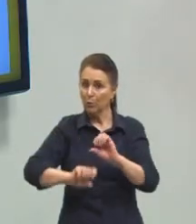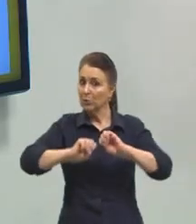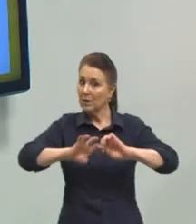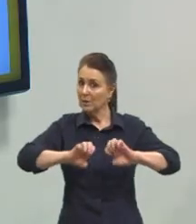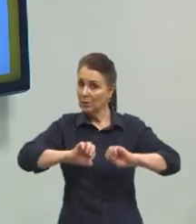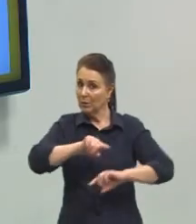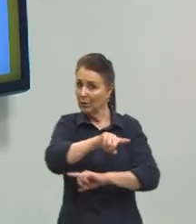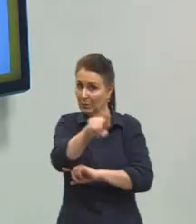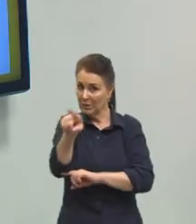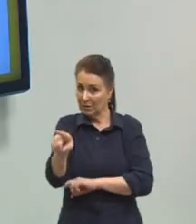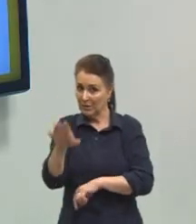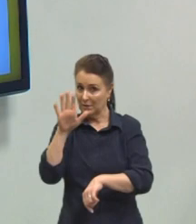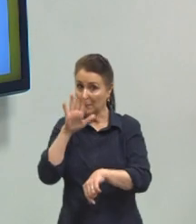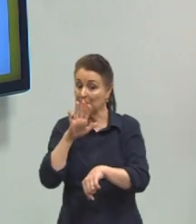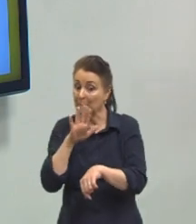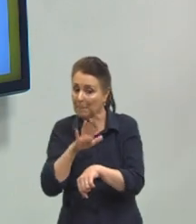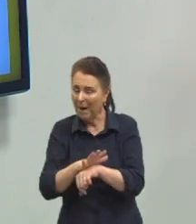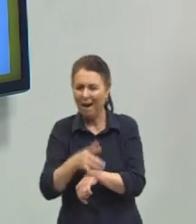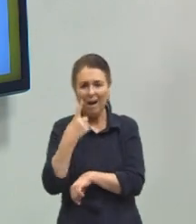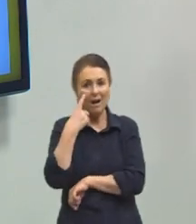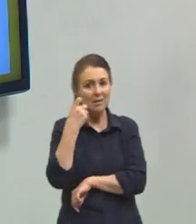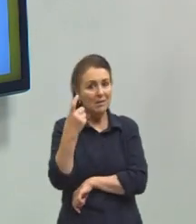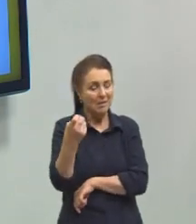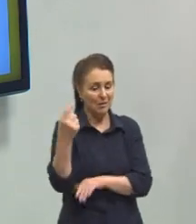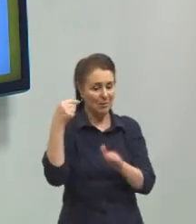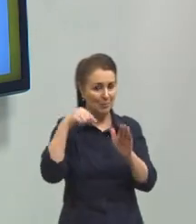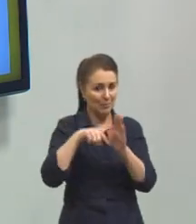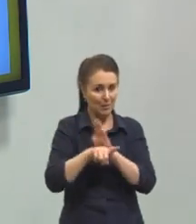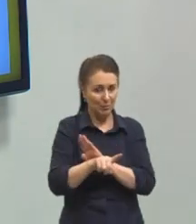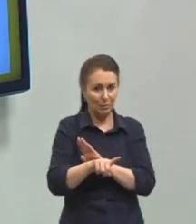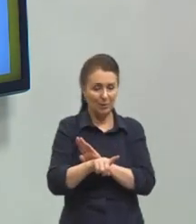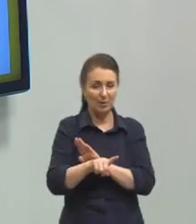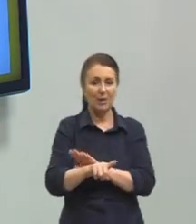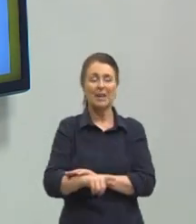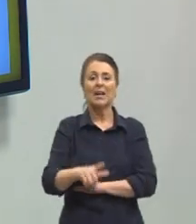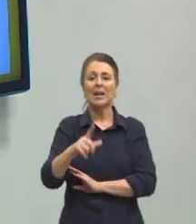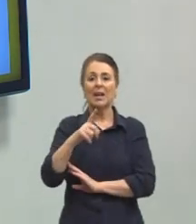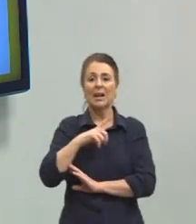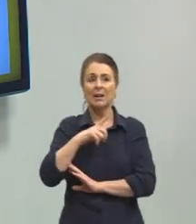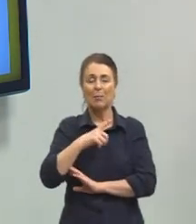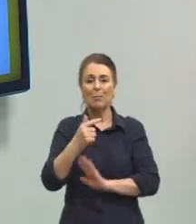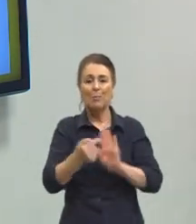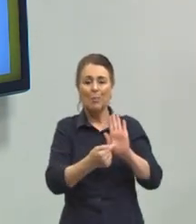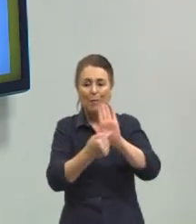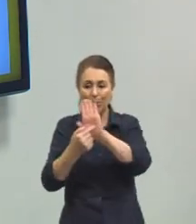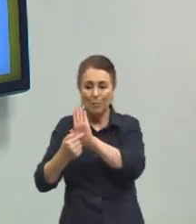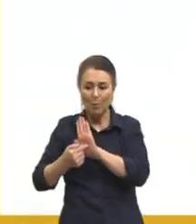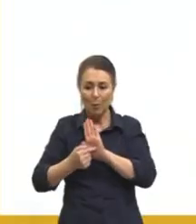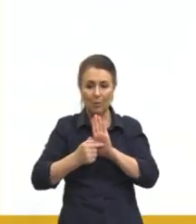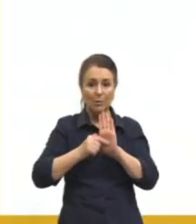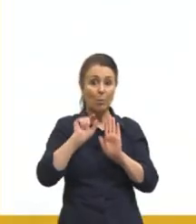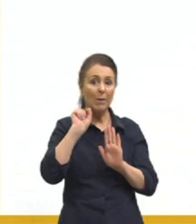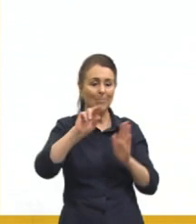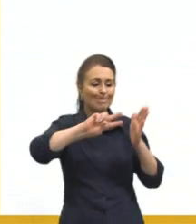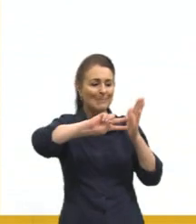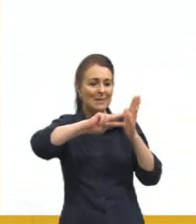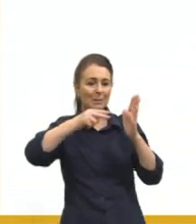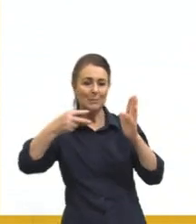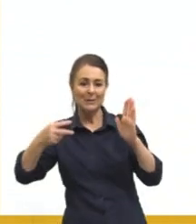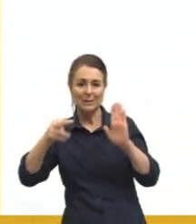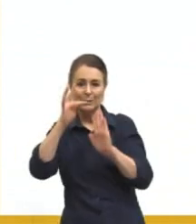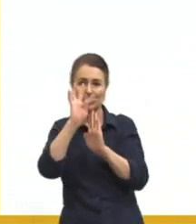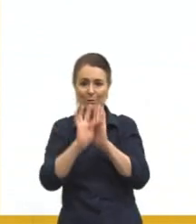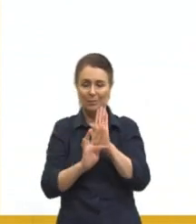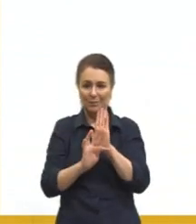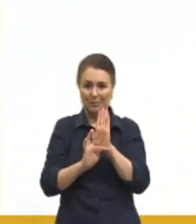o mais interessante dessa questão é que a gente consegue é ela tá muito Evidente a interpretação de texto Por isso que a gente